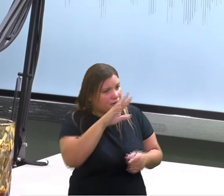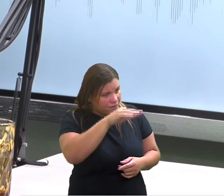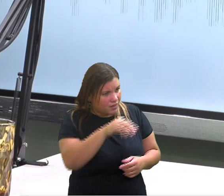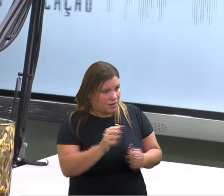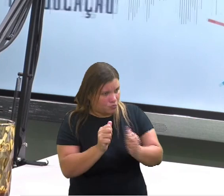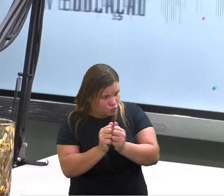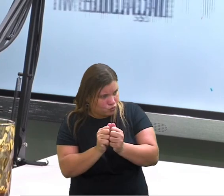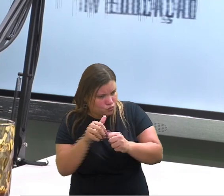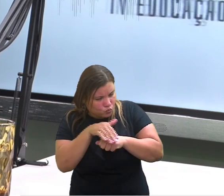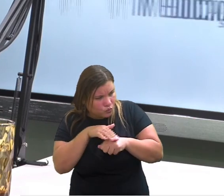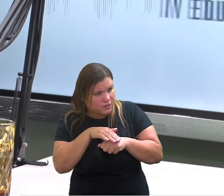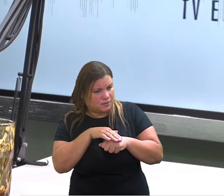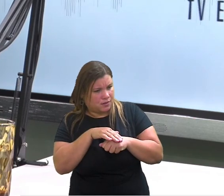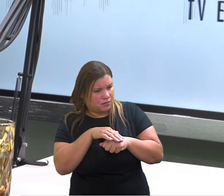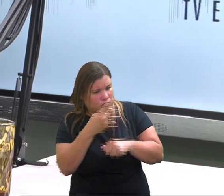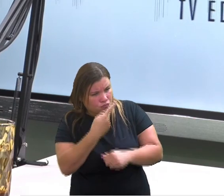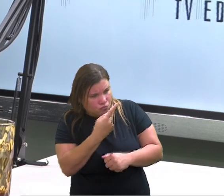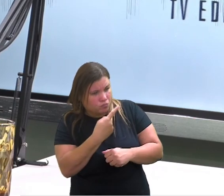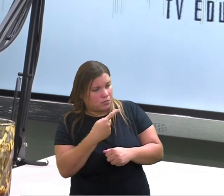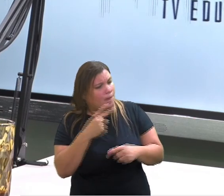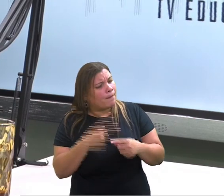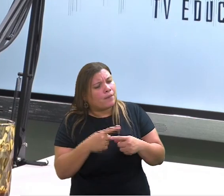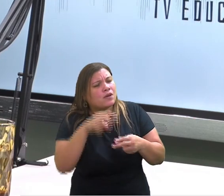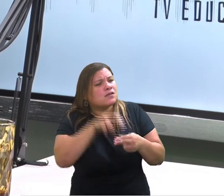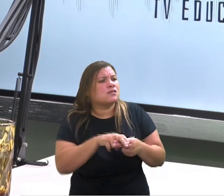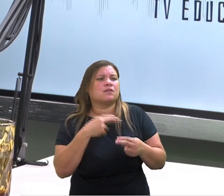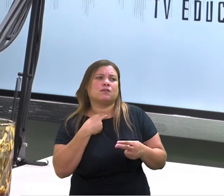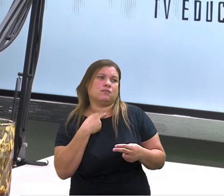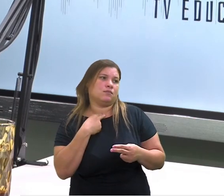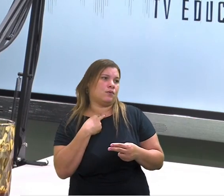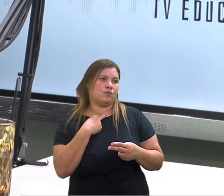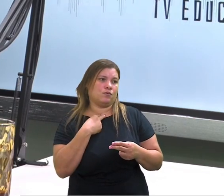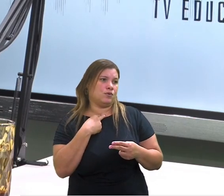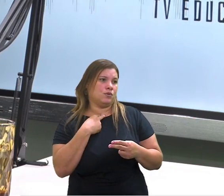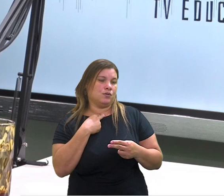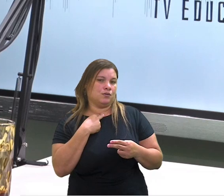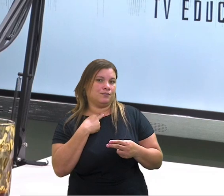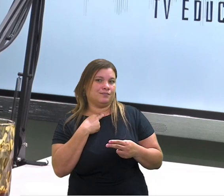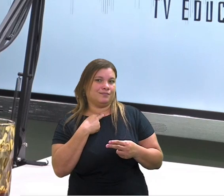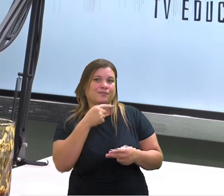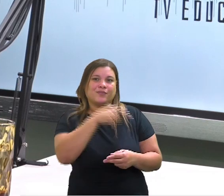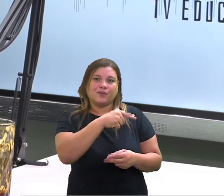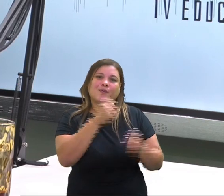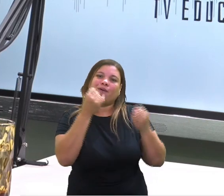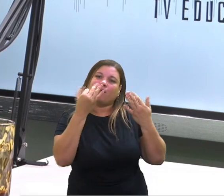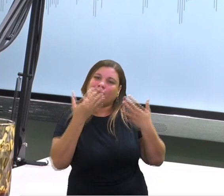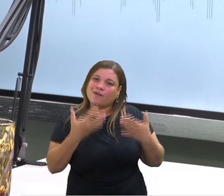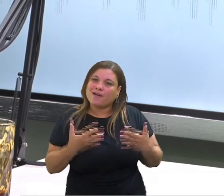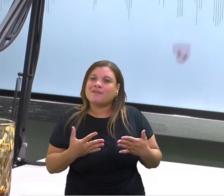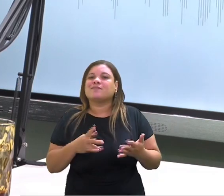corpo docente tem que ter essa visão, que às vezes o aluno está gritando, pedindo socorro, está chamando atenção. Então,